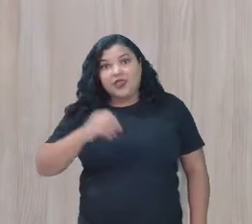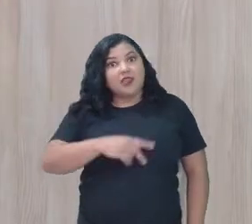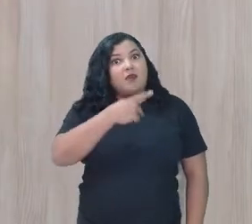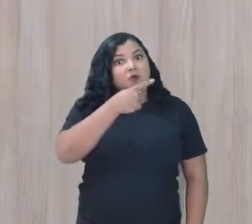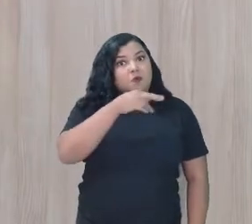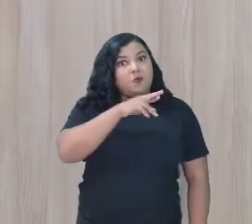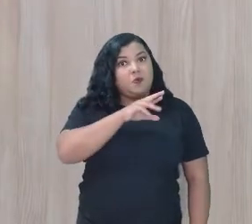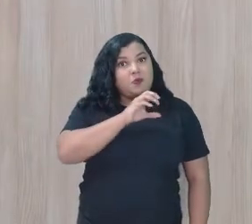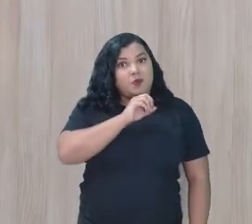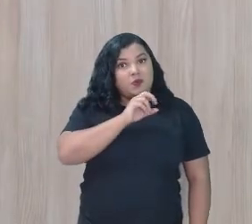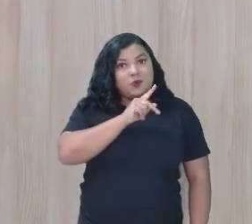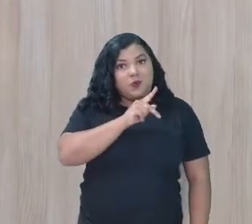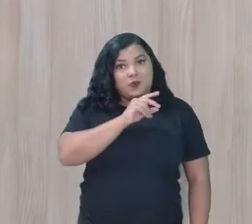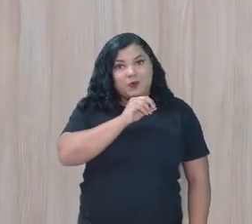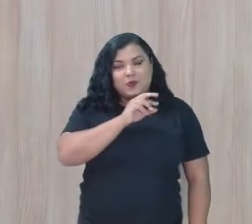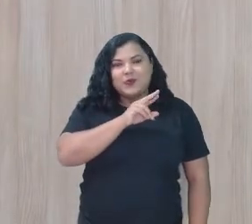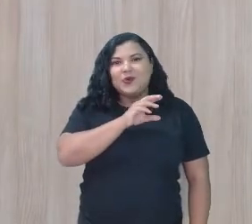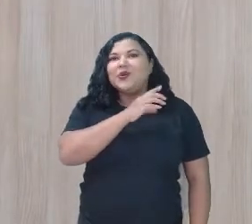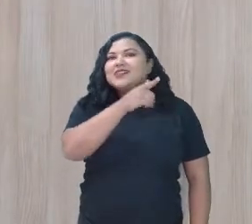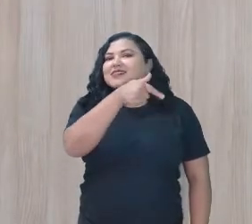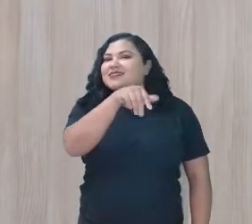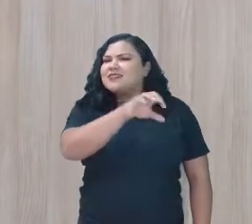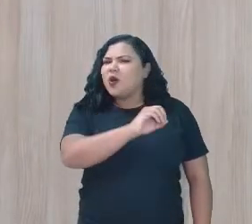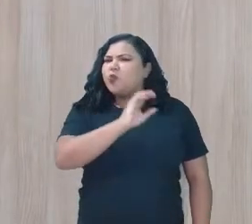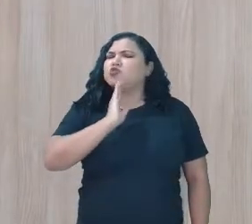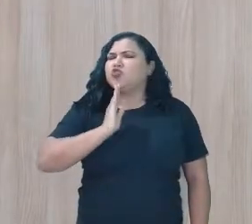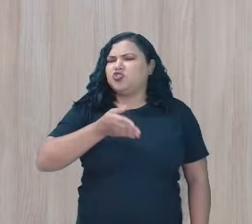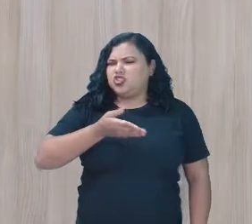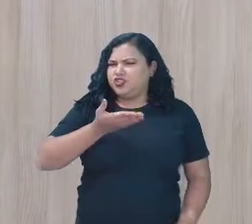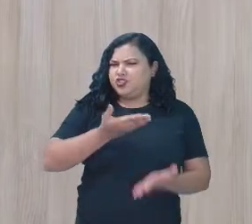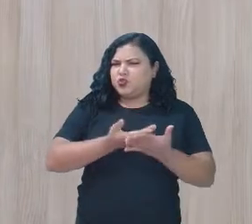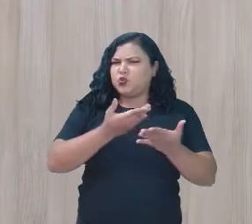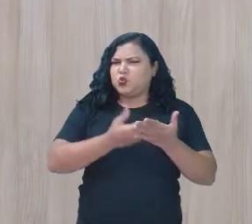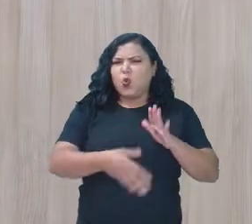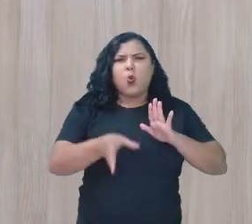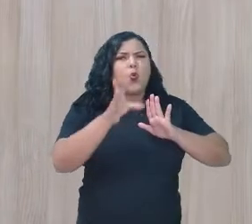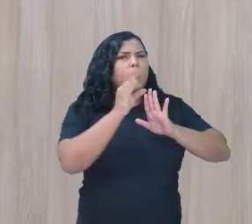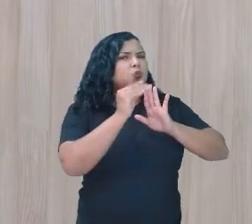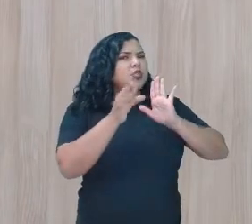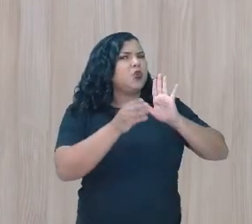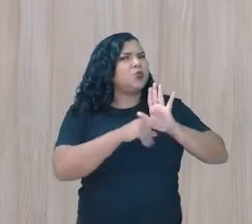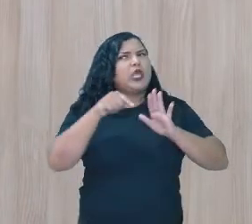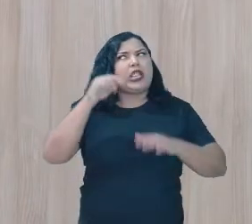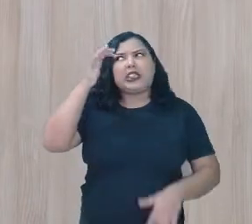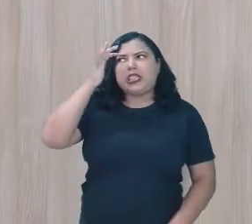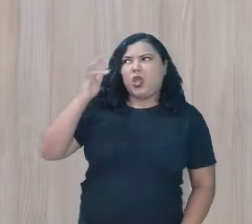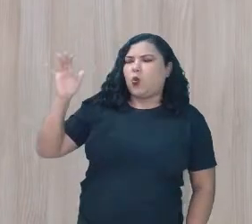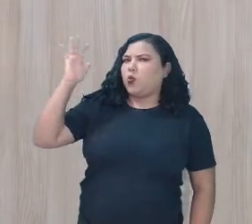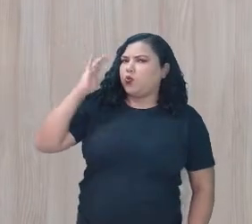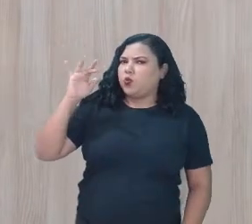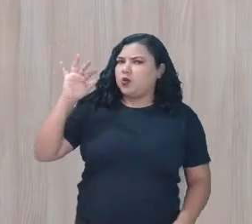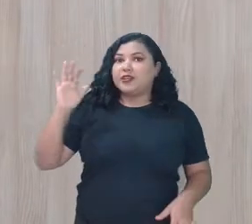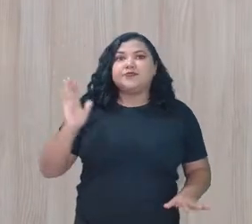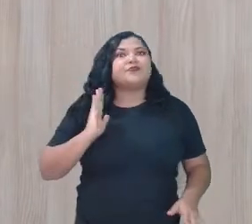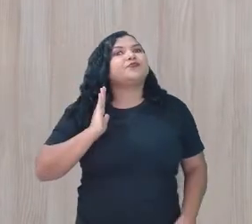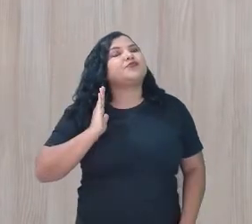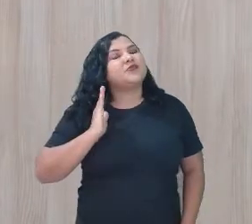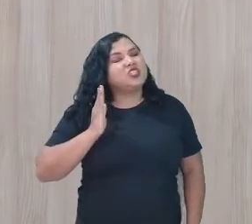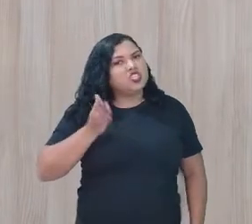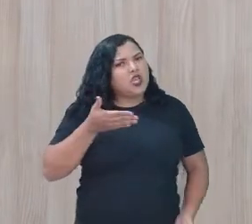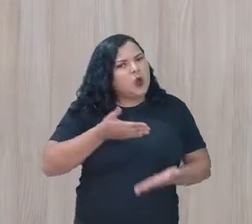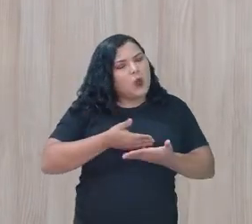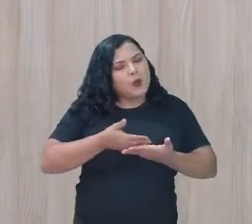passada. Fizemos toda a parte teórica aí da ideia de razão, tá? Já entramos na parte de proporção e vamos